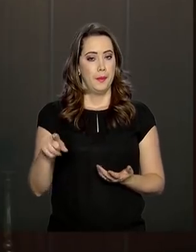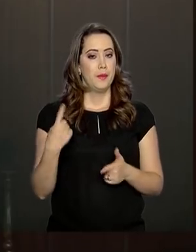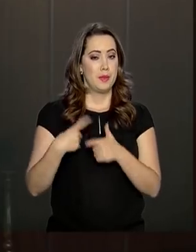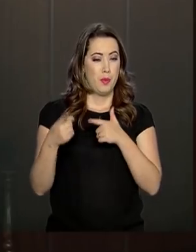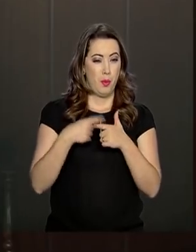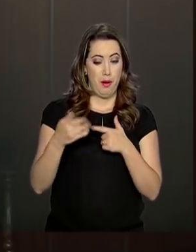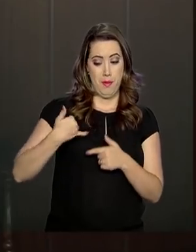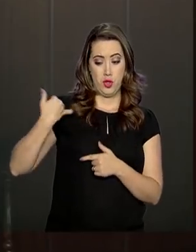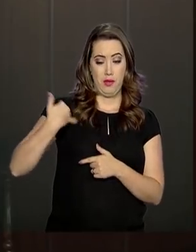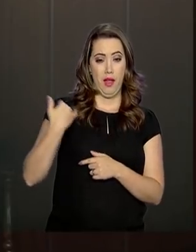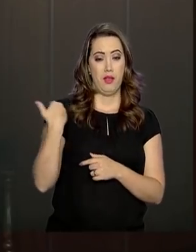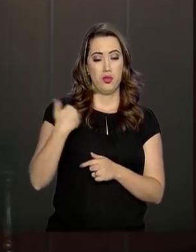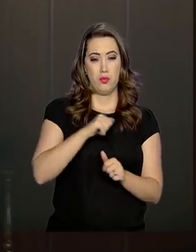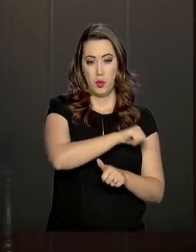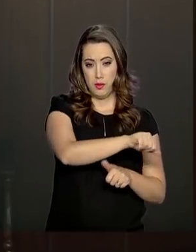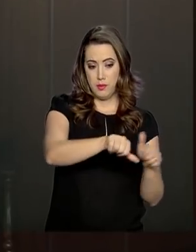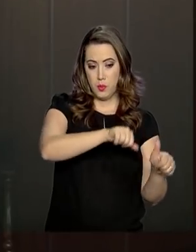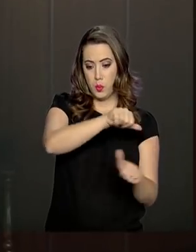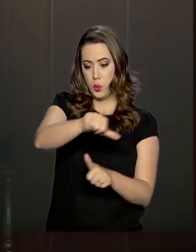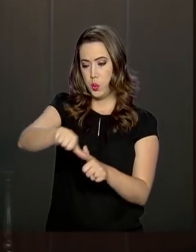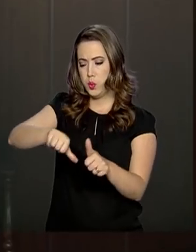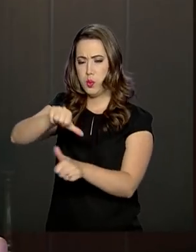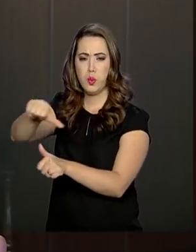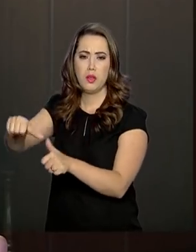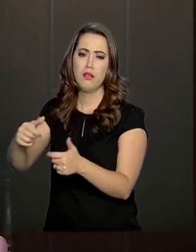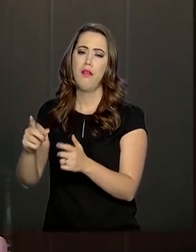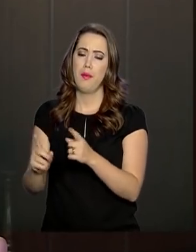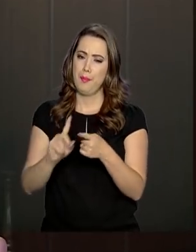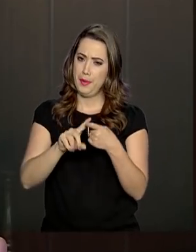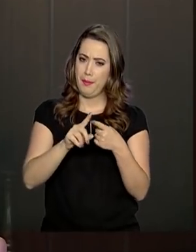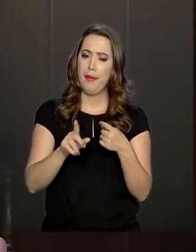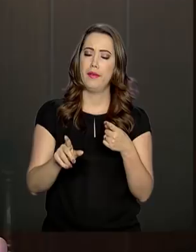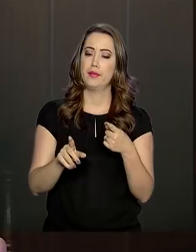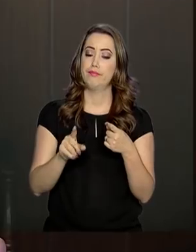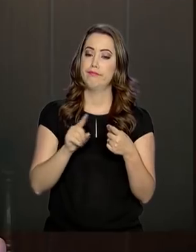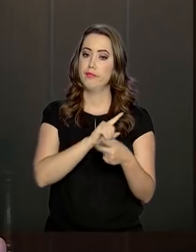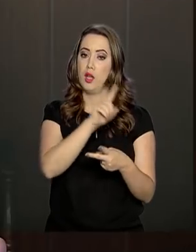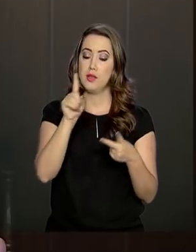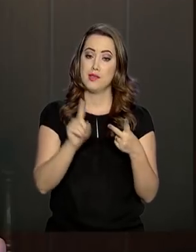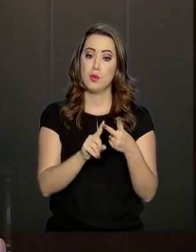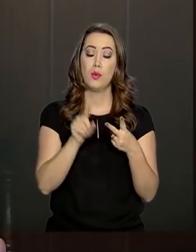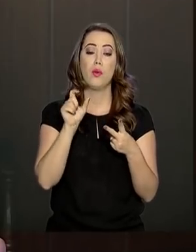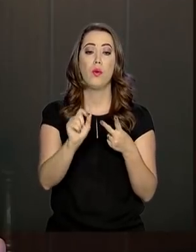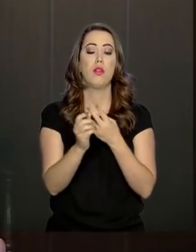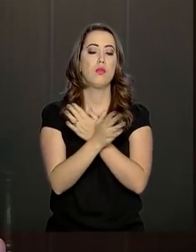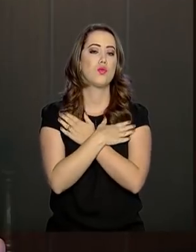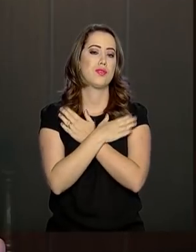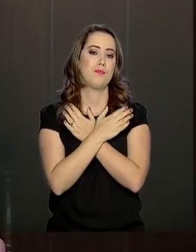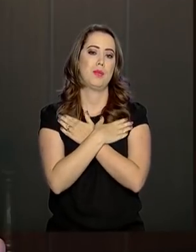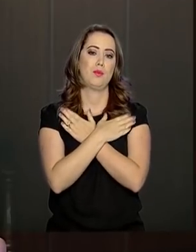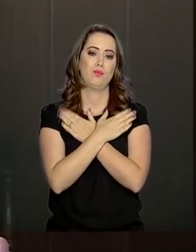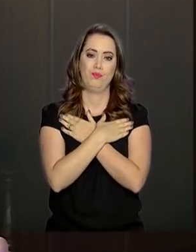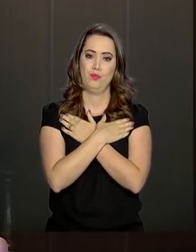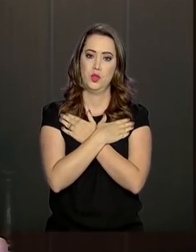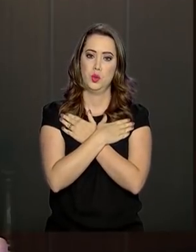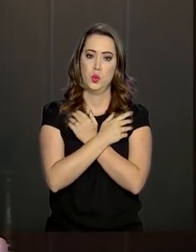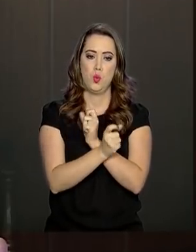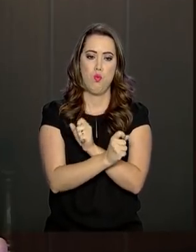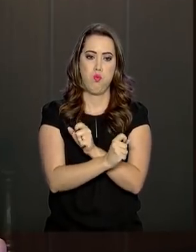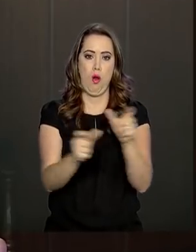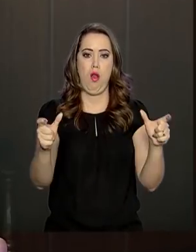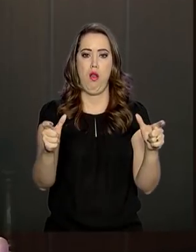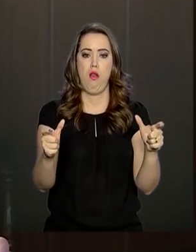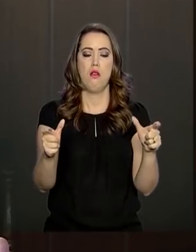demográfica é a primeira grande ameaça. A segunda ameaça é exatamente o desemprego em massa que ela